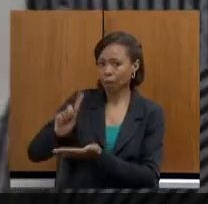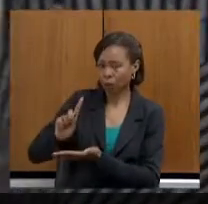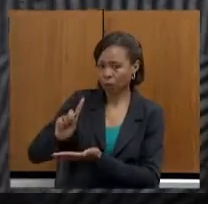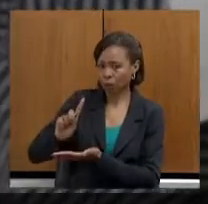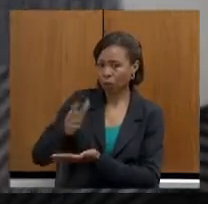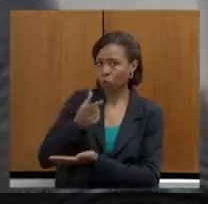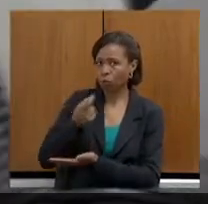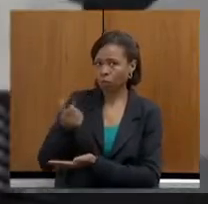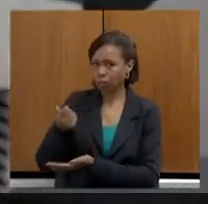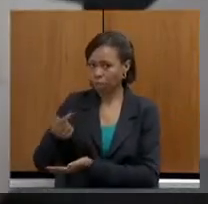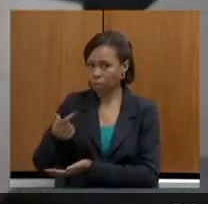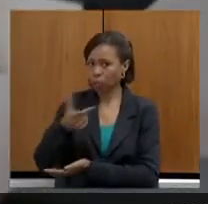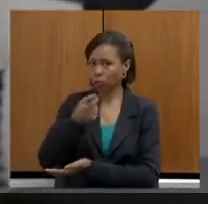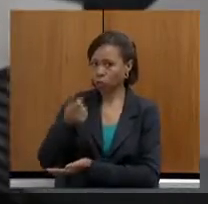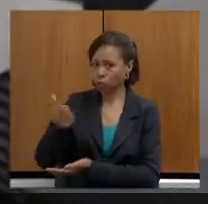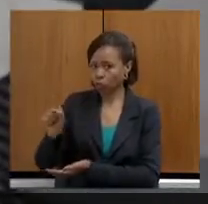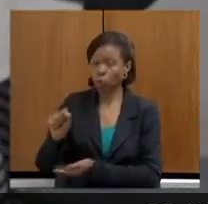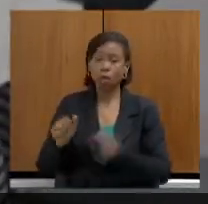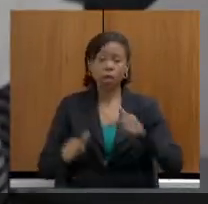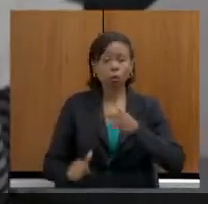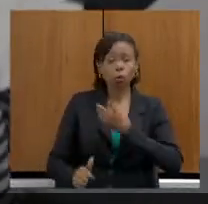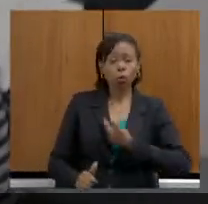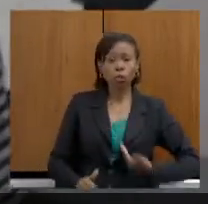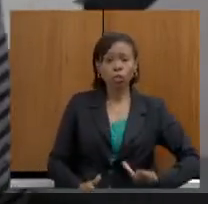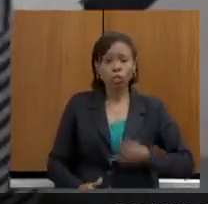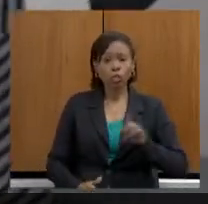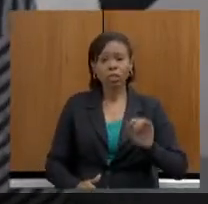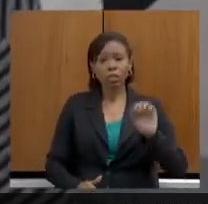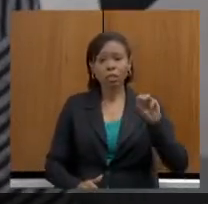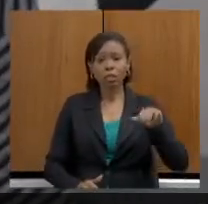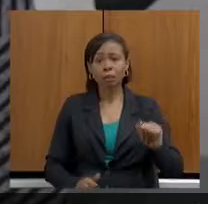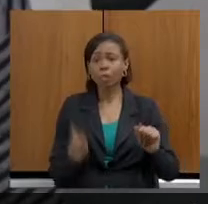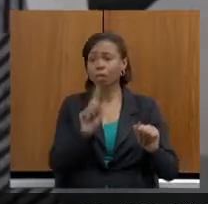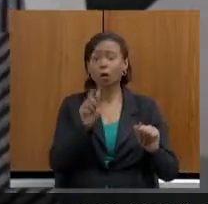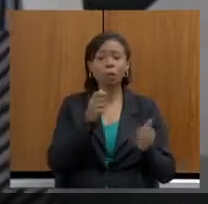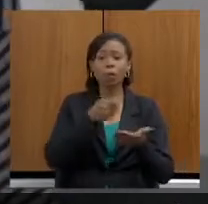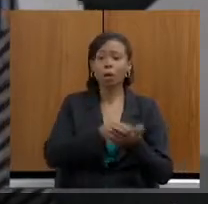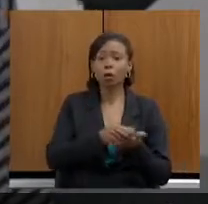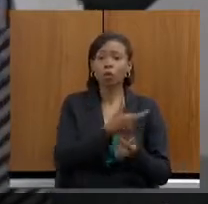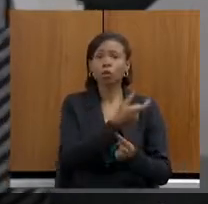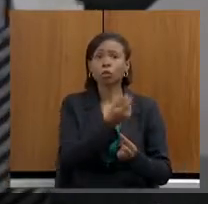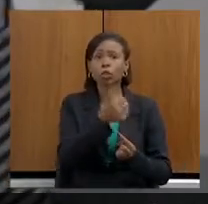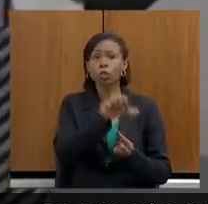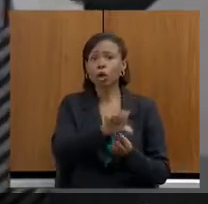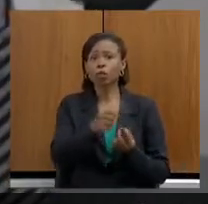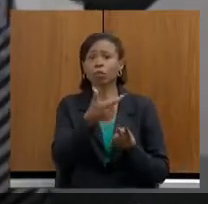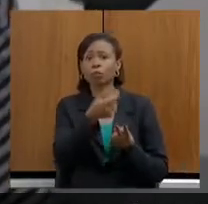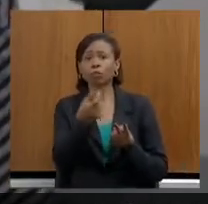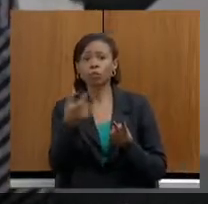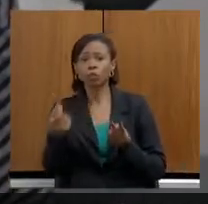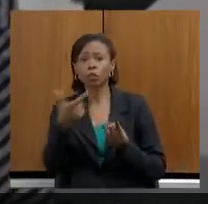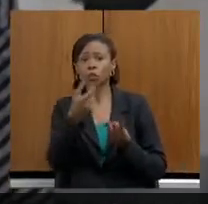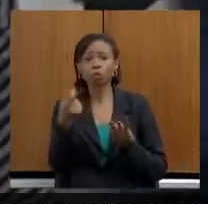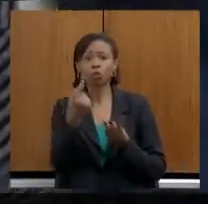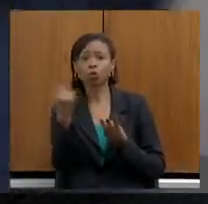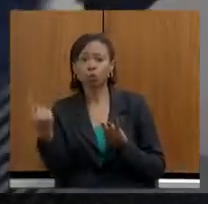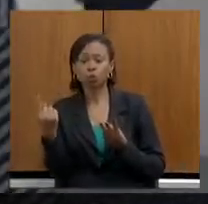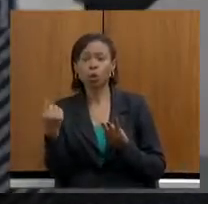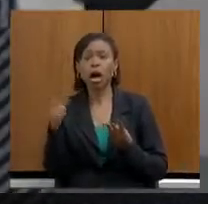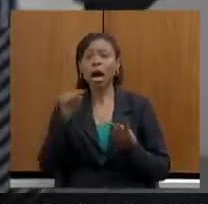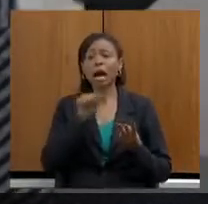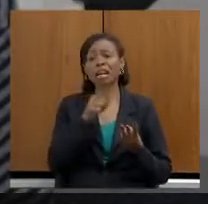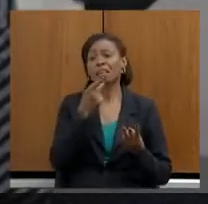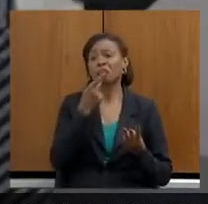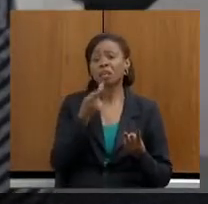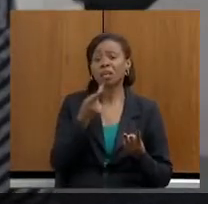o governo Zema deixou de pagar 2019 2020 2021 aí ele se pega na no governo